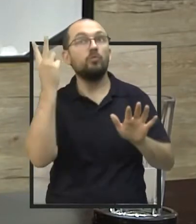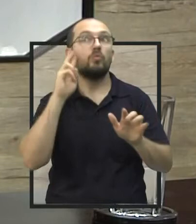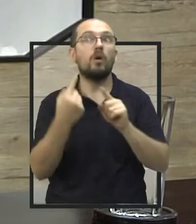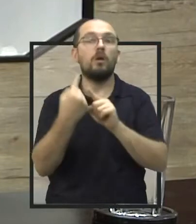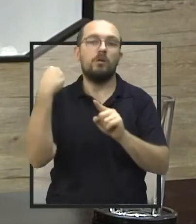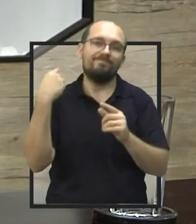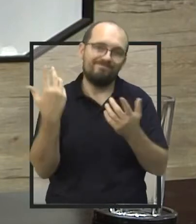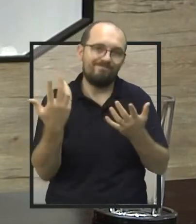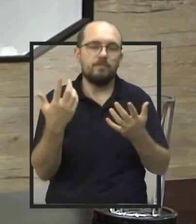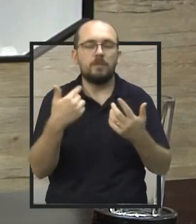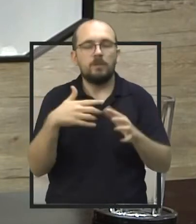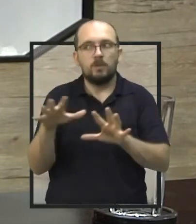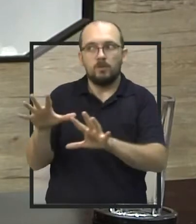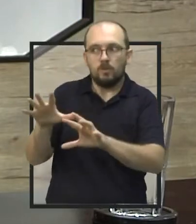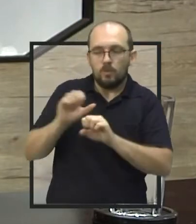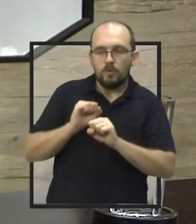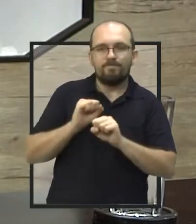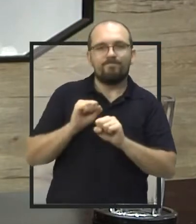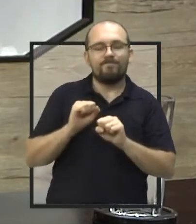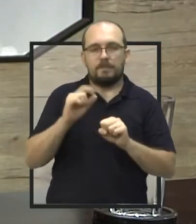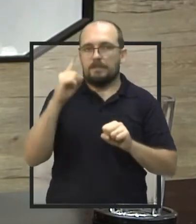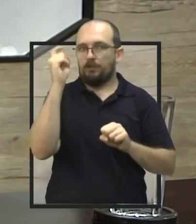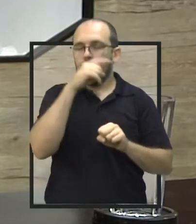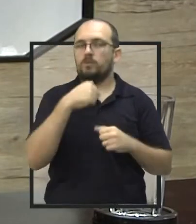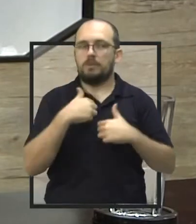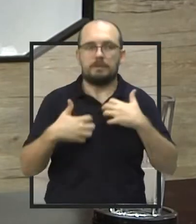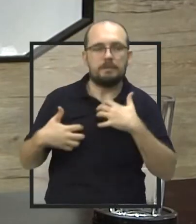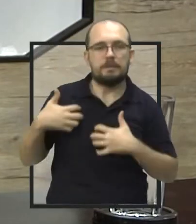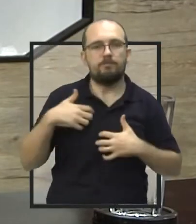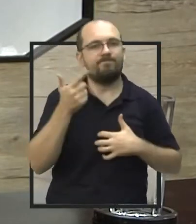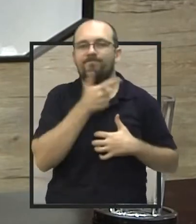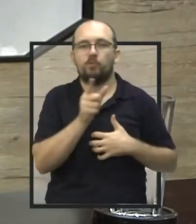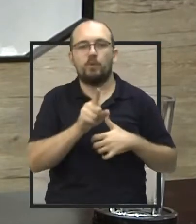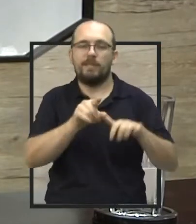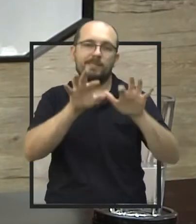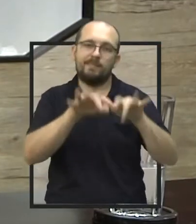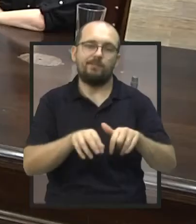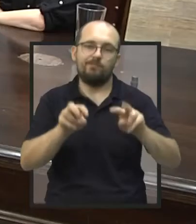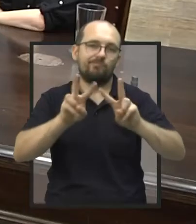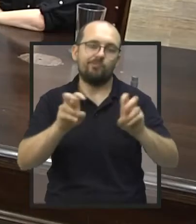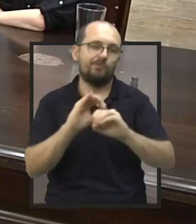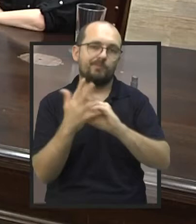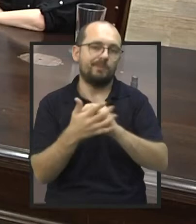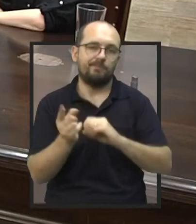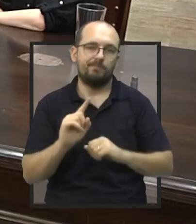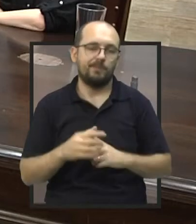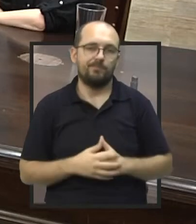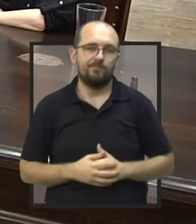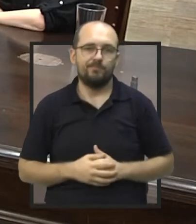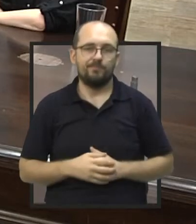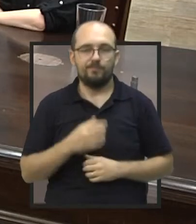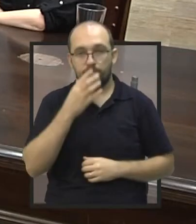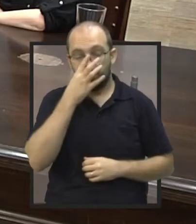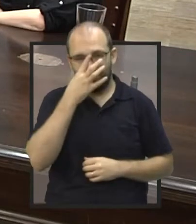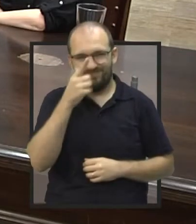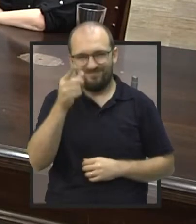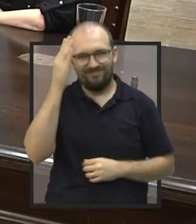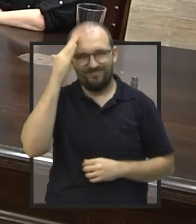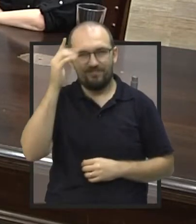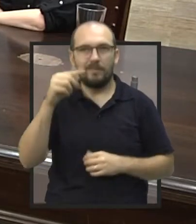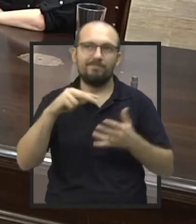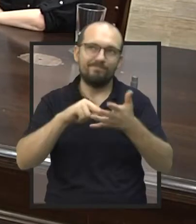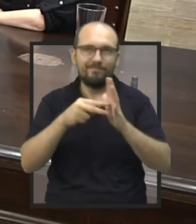e aí quando eu fui perceber o primeiro impacto foi o bloqueio. Eu escrevi bem menos, eu acabei não querendo escrever sobre esse